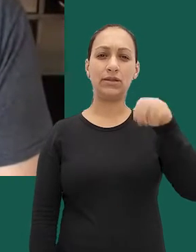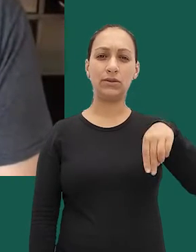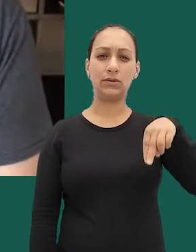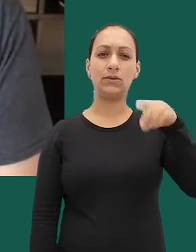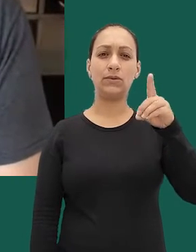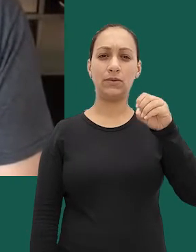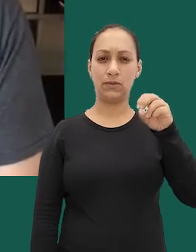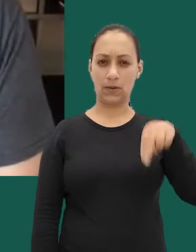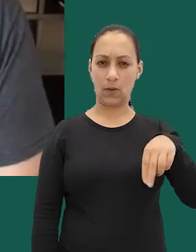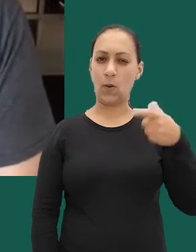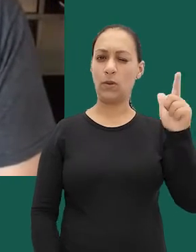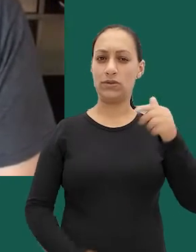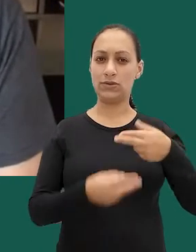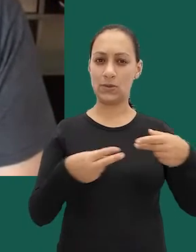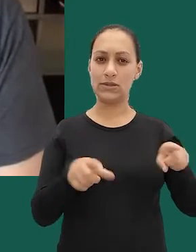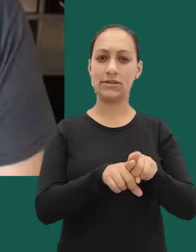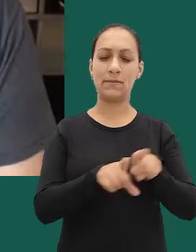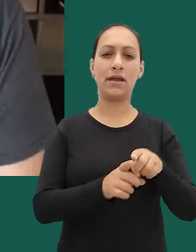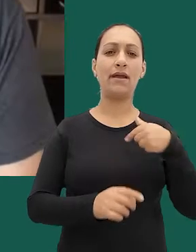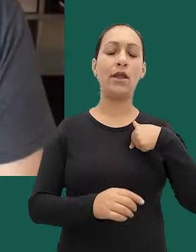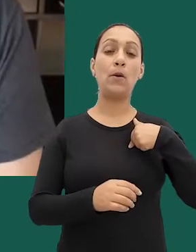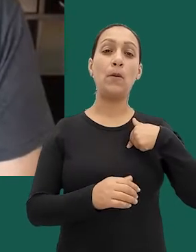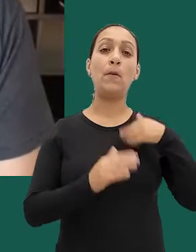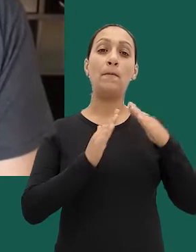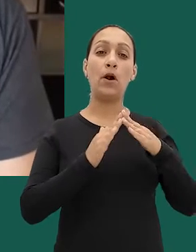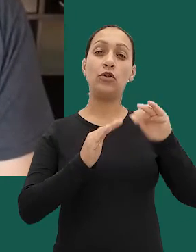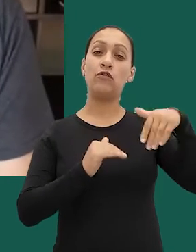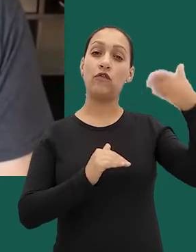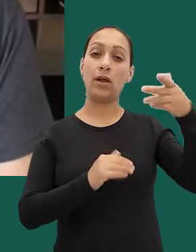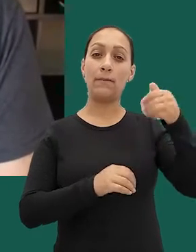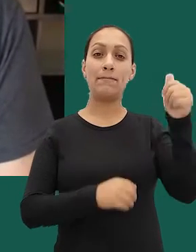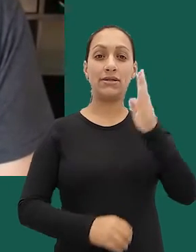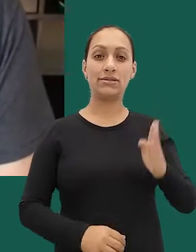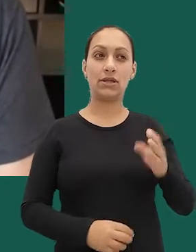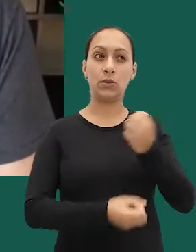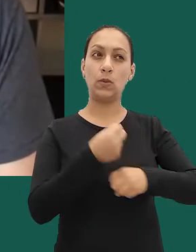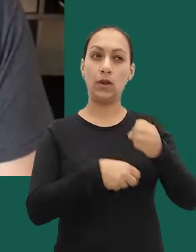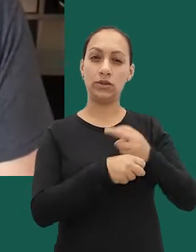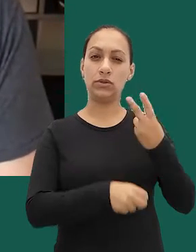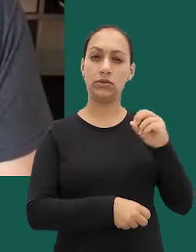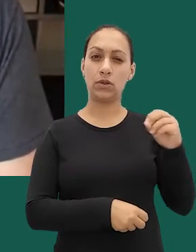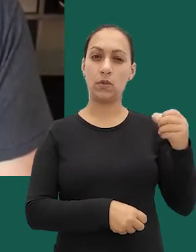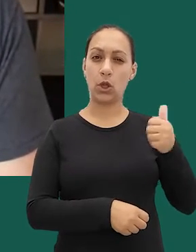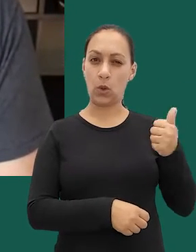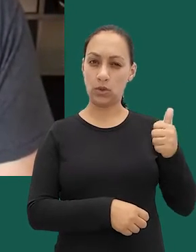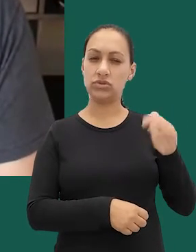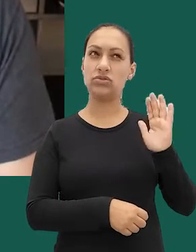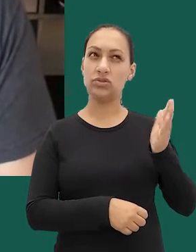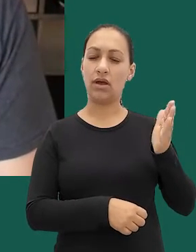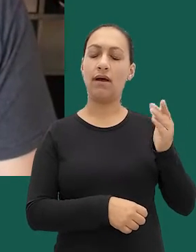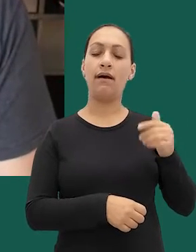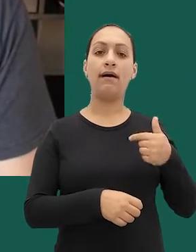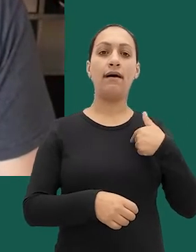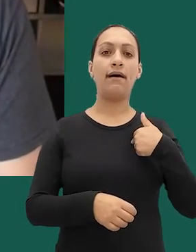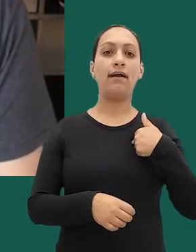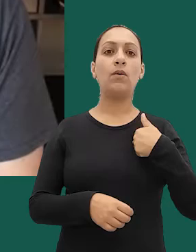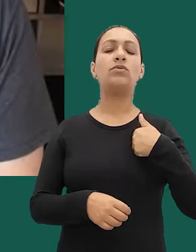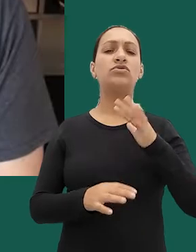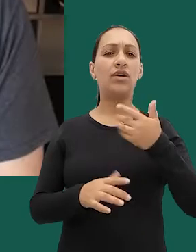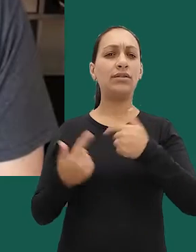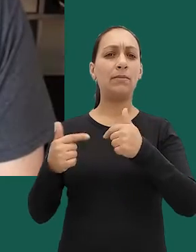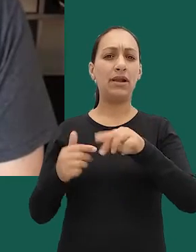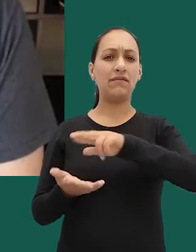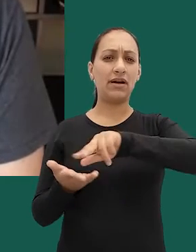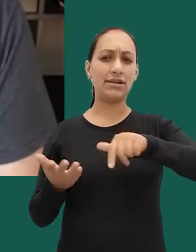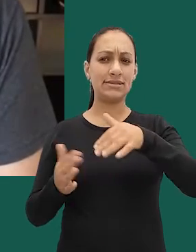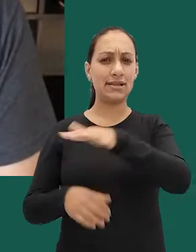do Brasil desde 2011. Eu tive vários empregos, vários trabalhos, e TI foi uma dessas que eu procurei. Eu acho que de repente eu